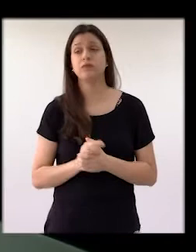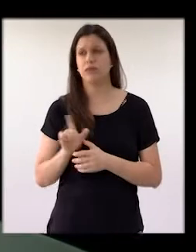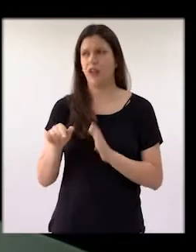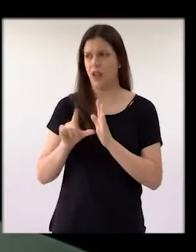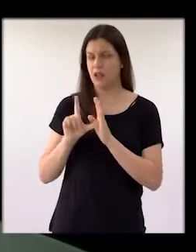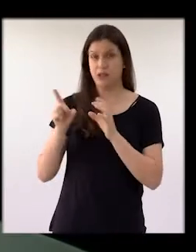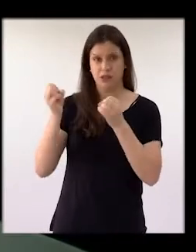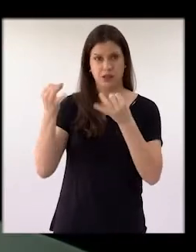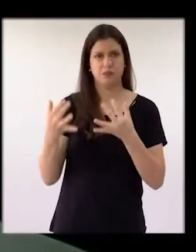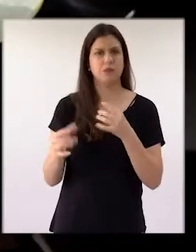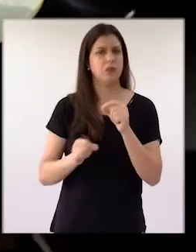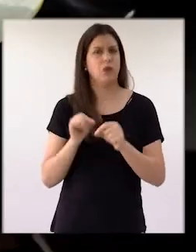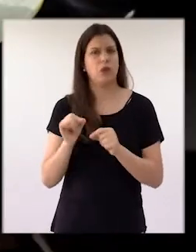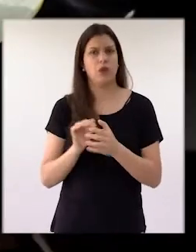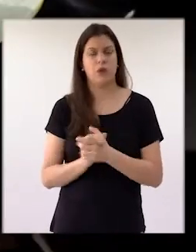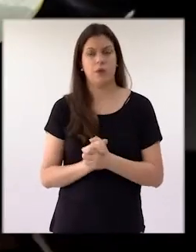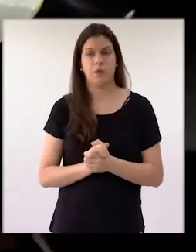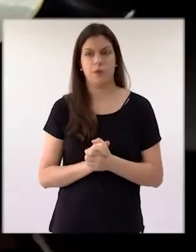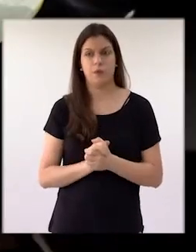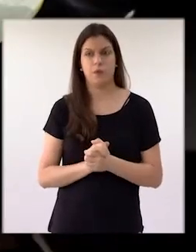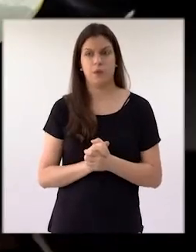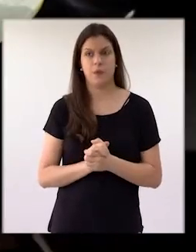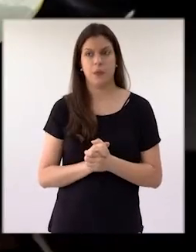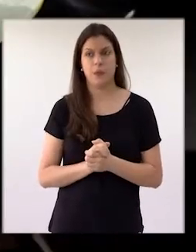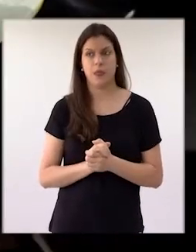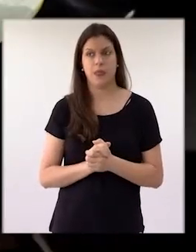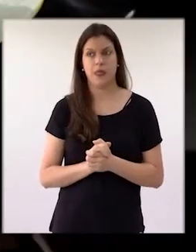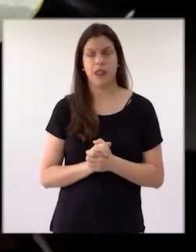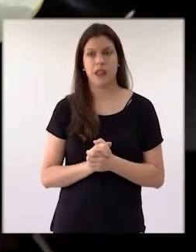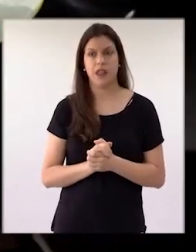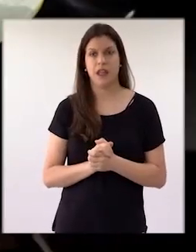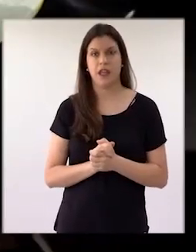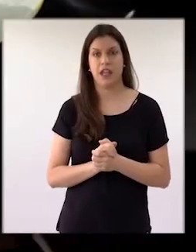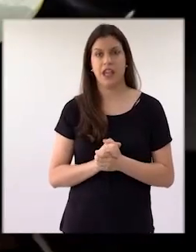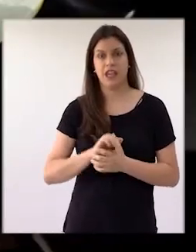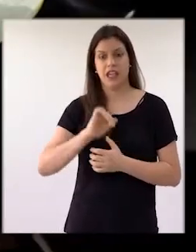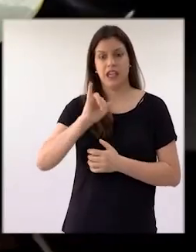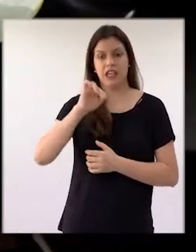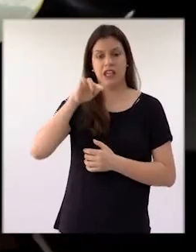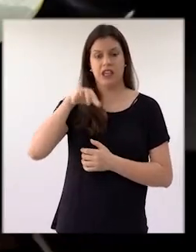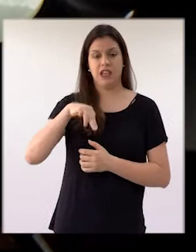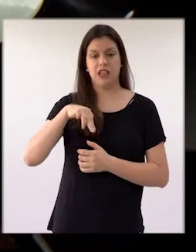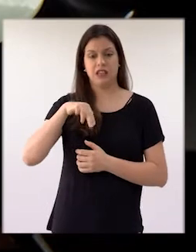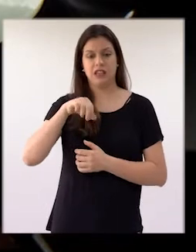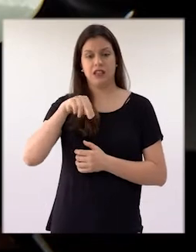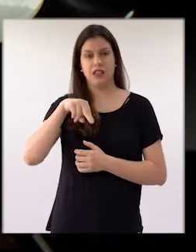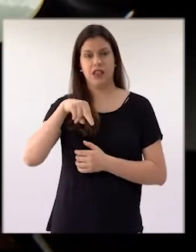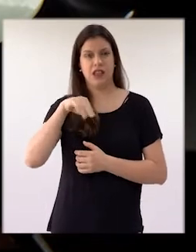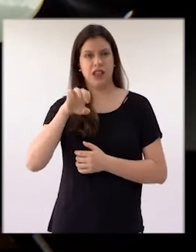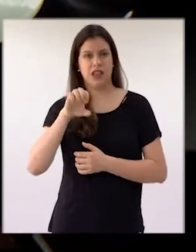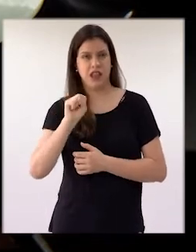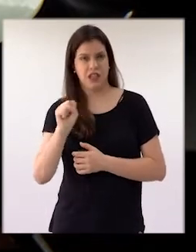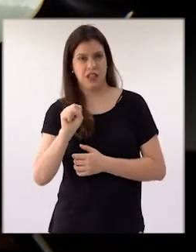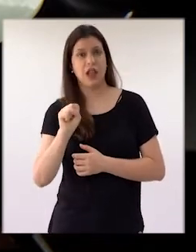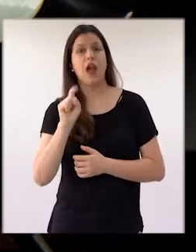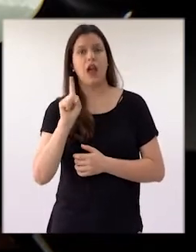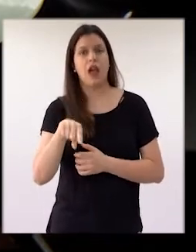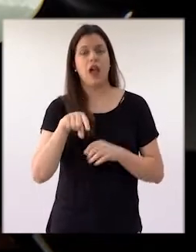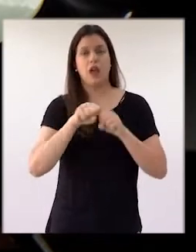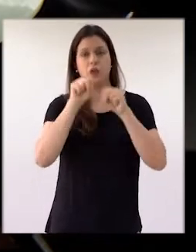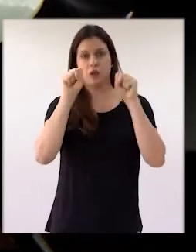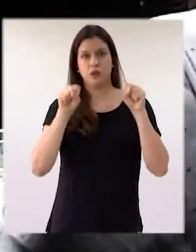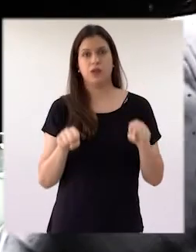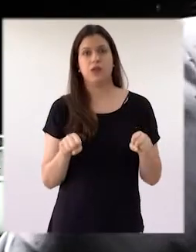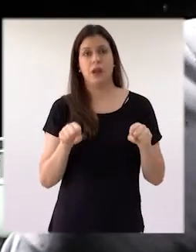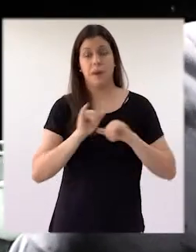ser inseridos aqui. Você citou até agora há pouco, eu costumo falar como SNIS, né? SNIS. SNIS, que